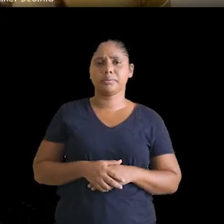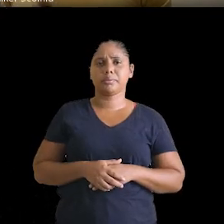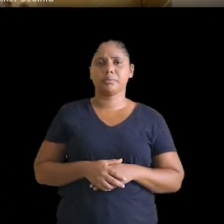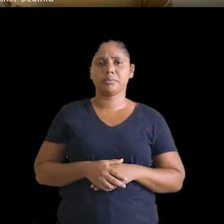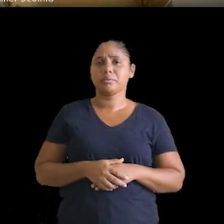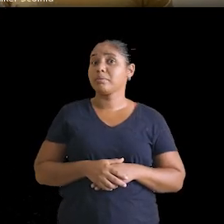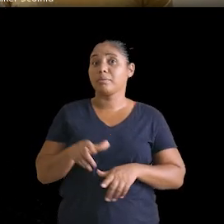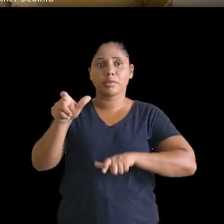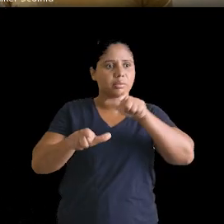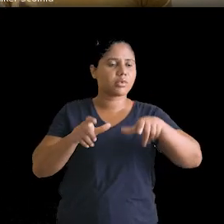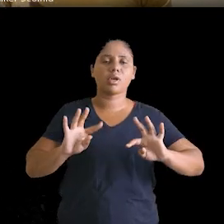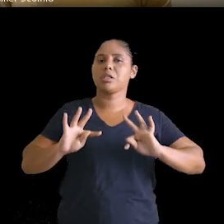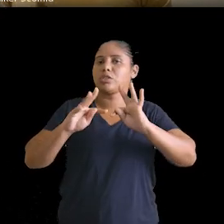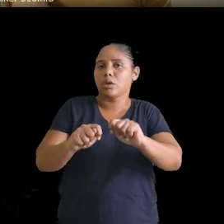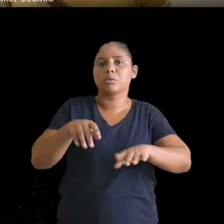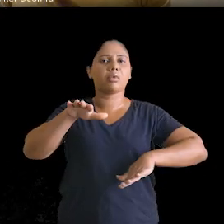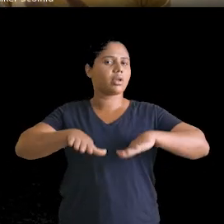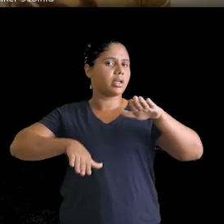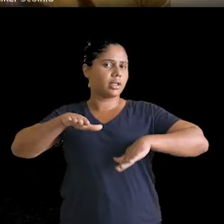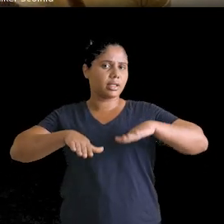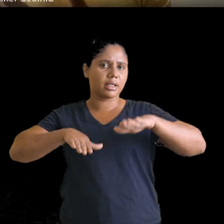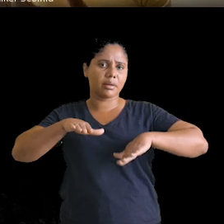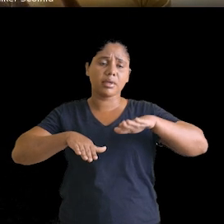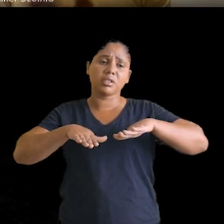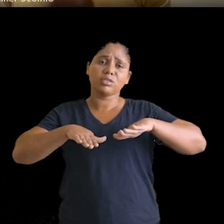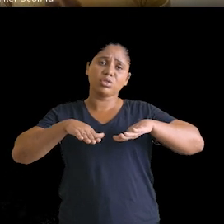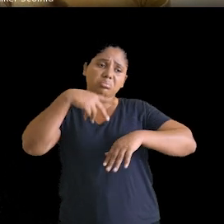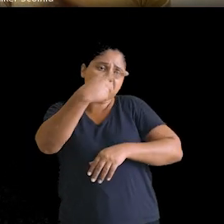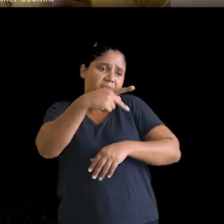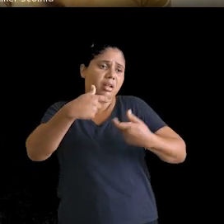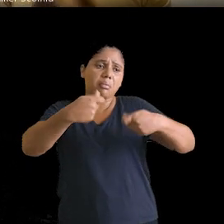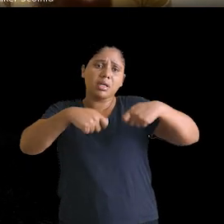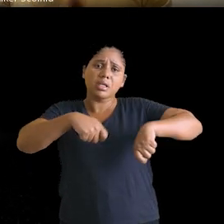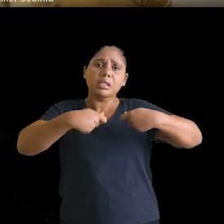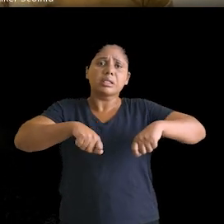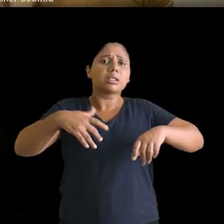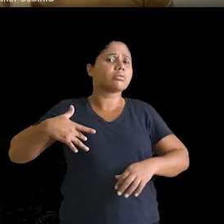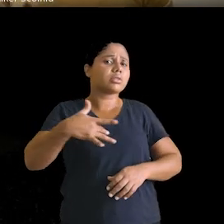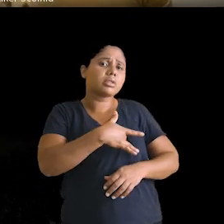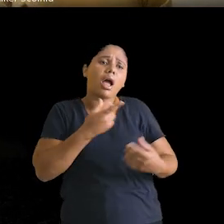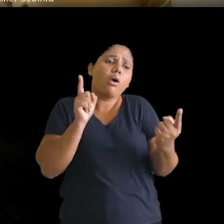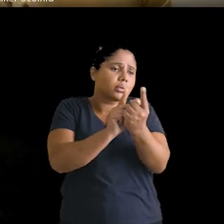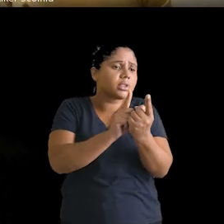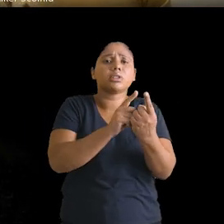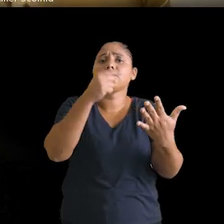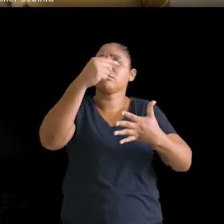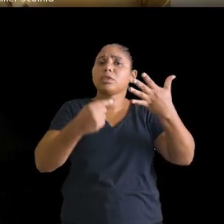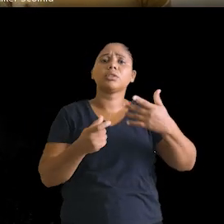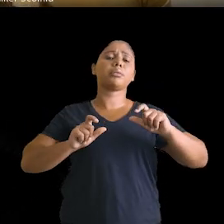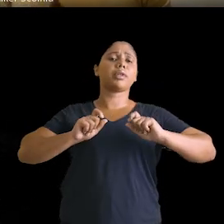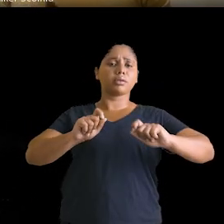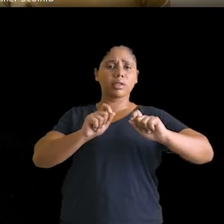por todas essas pessoas. Porque a gente vai depender também de algumas necessidades que esse homem trans ele possa ter e a gente tem que fazer o devido encaminhamento